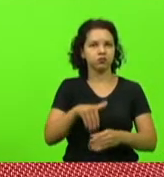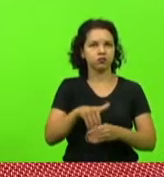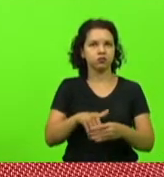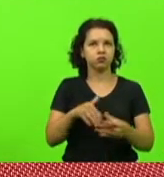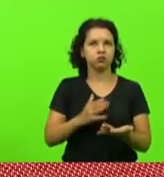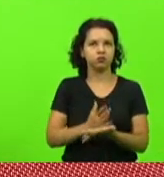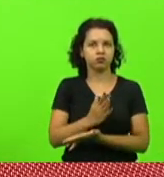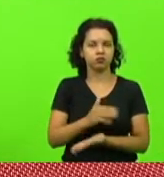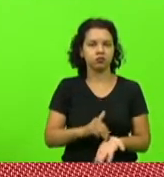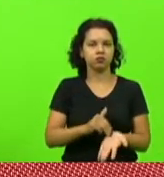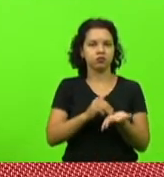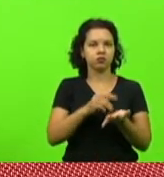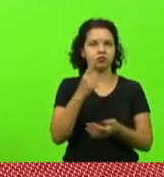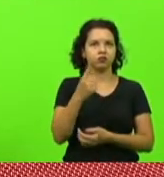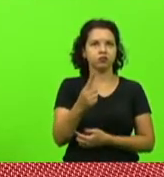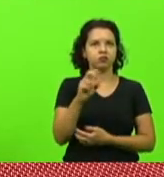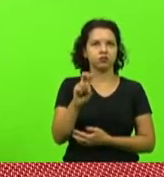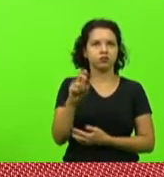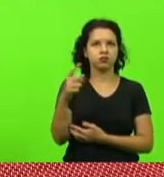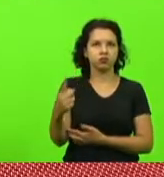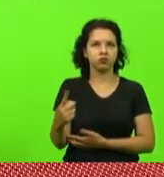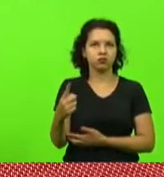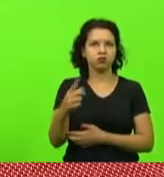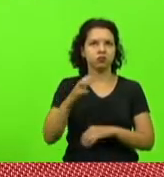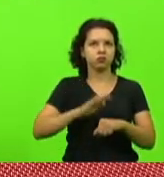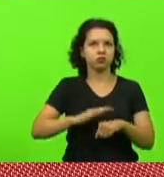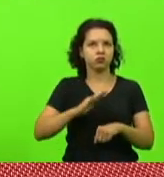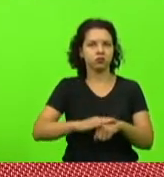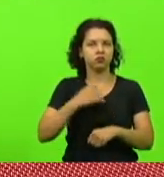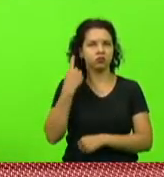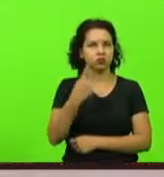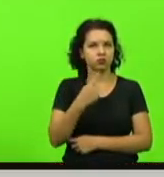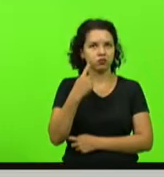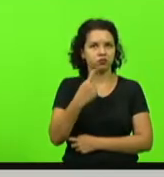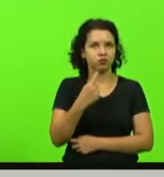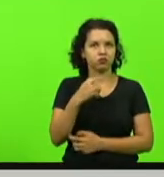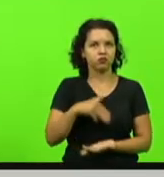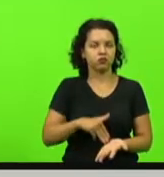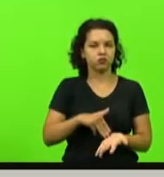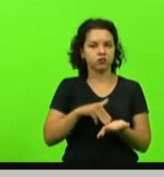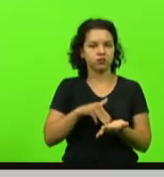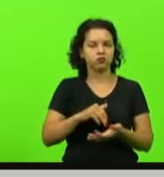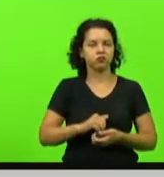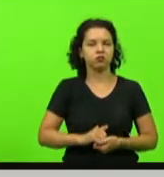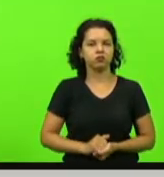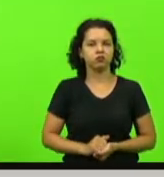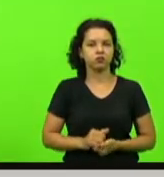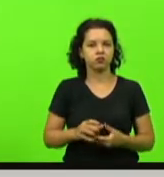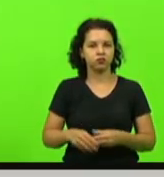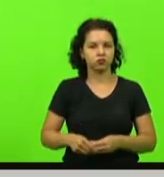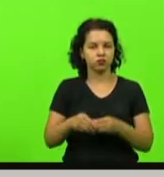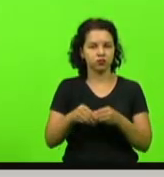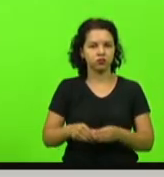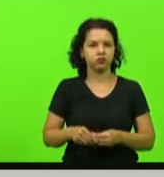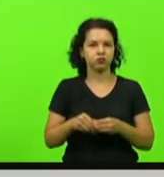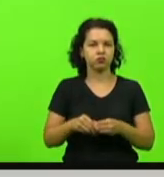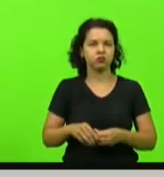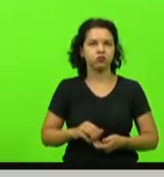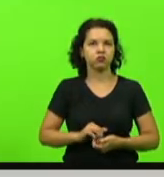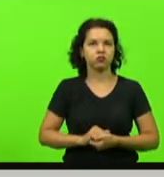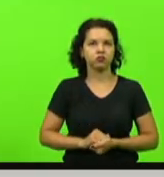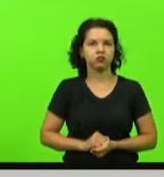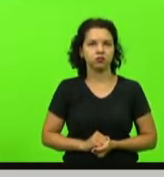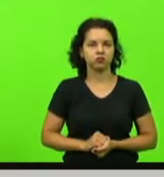Moção número 151. Autor, deputado Coronel Mussilim, cumprimenta a